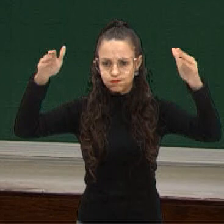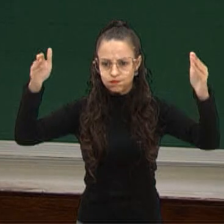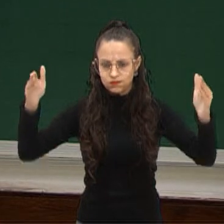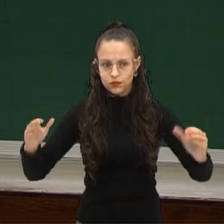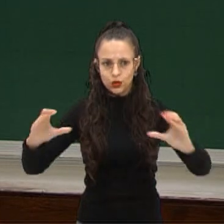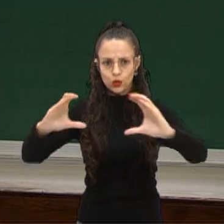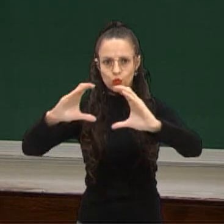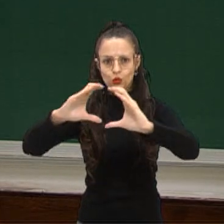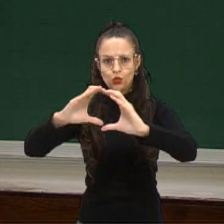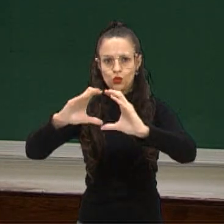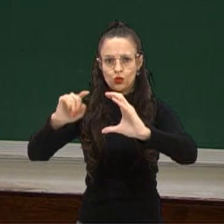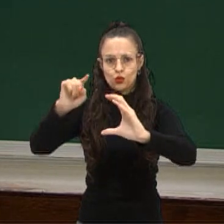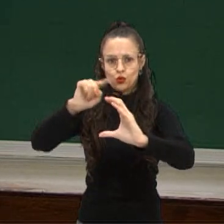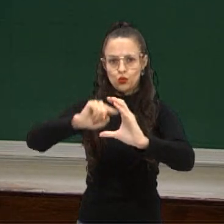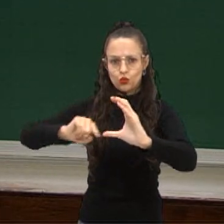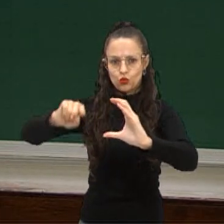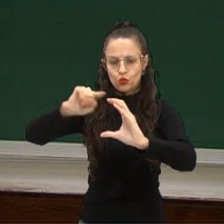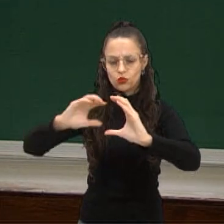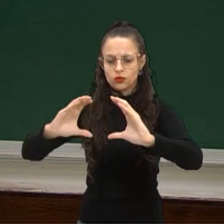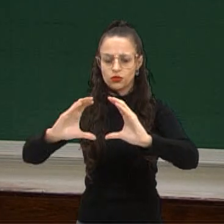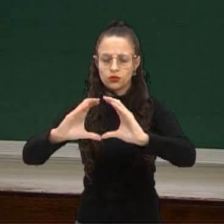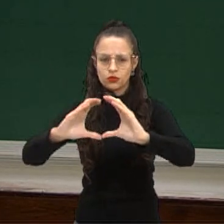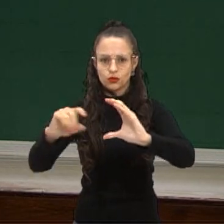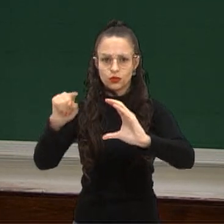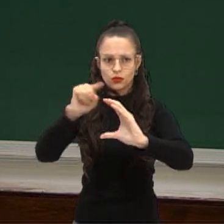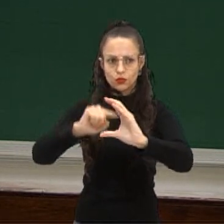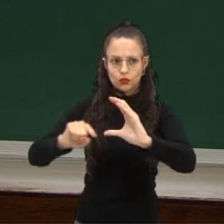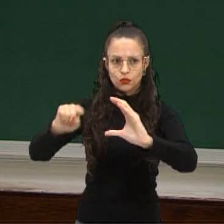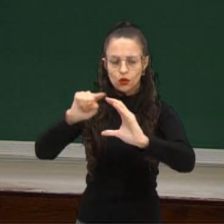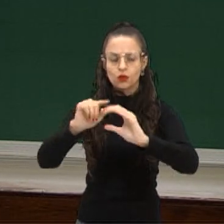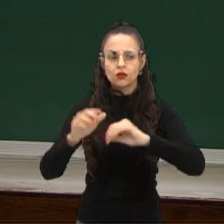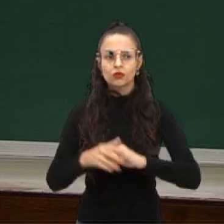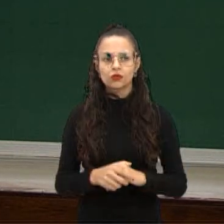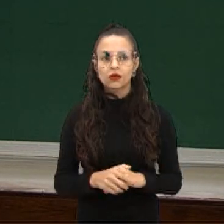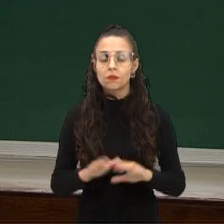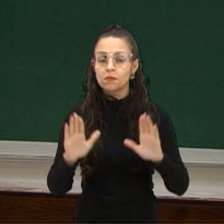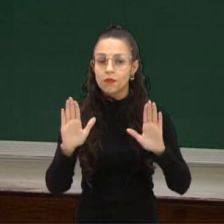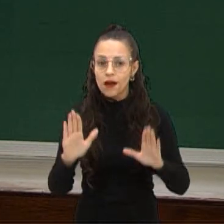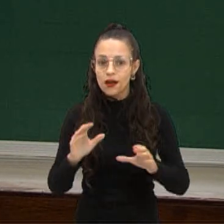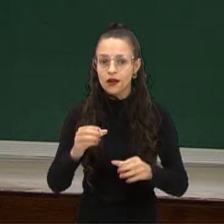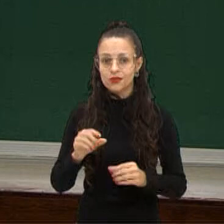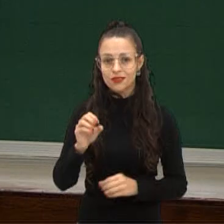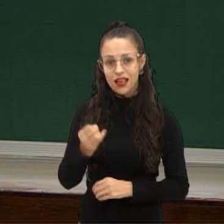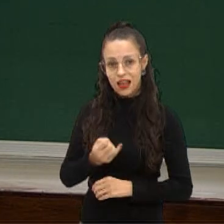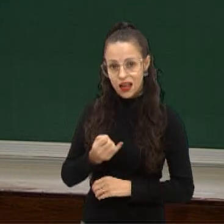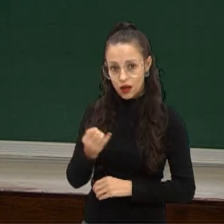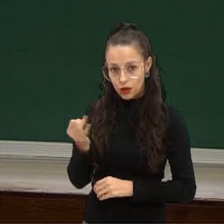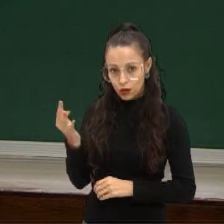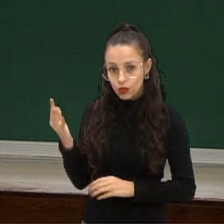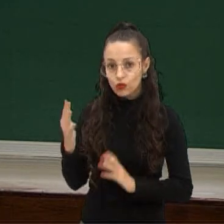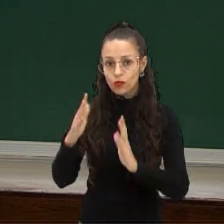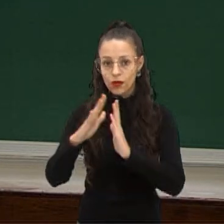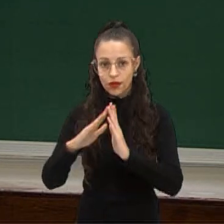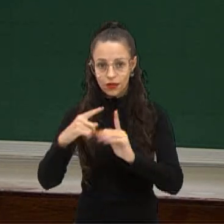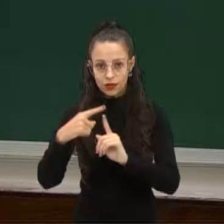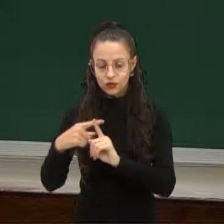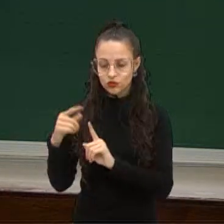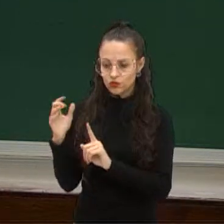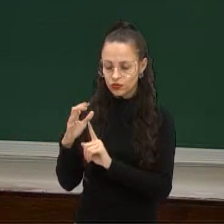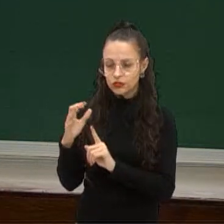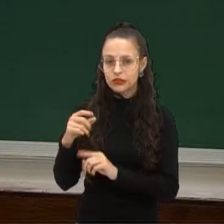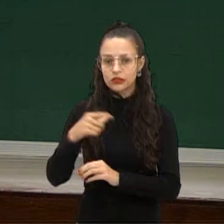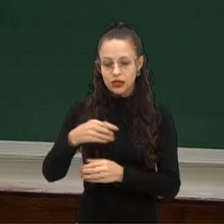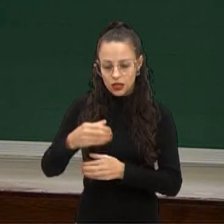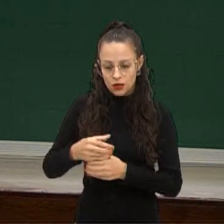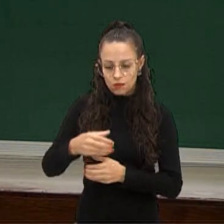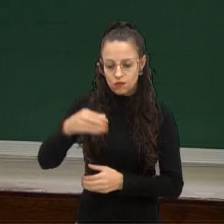frente, ou óculos, não, os óculos de enxergar, tá? Então, óculos. Mas algumas delas, com as influências ali, Franco, tudo, elas